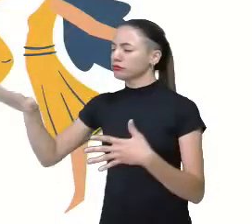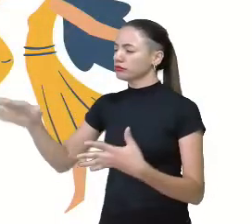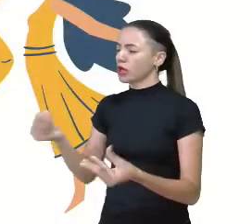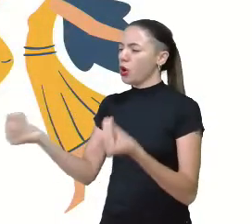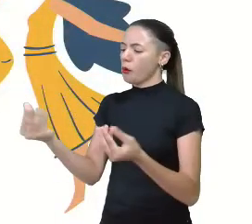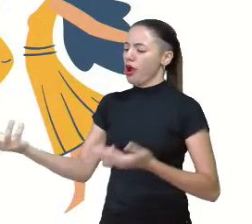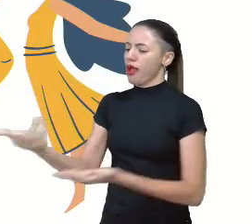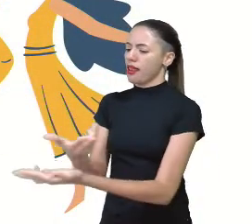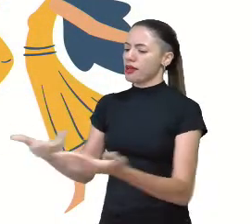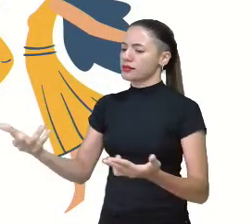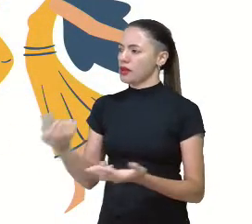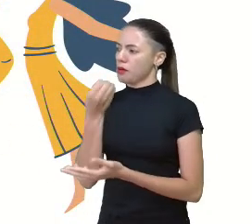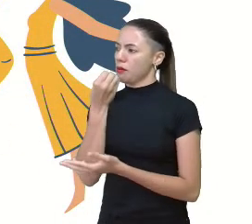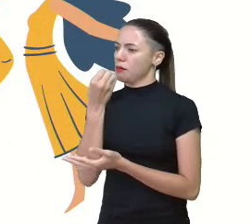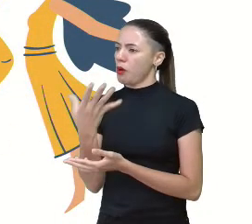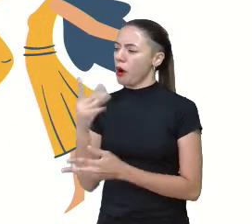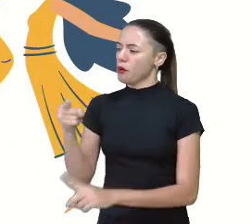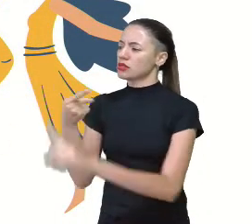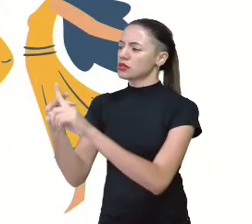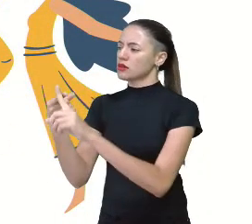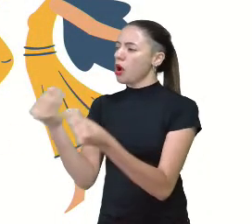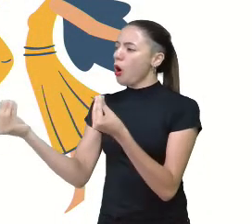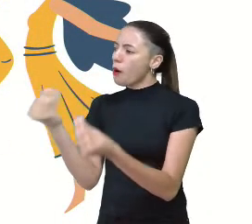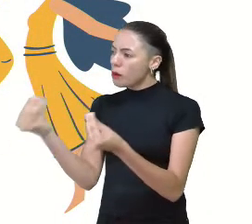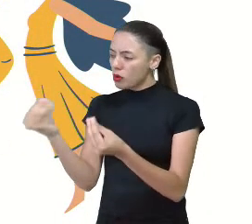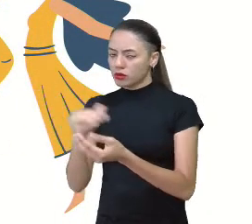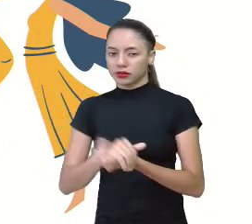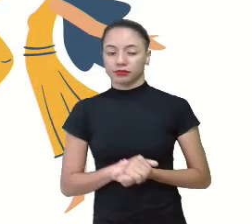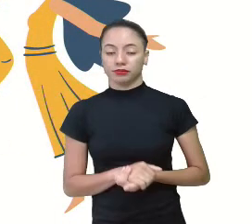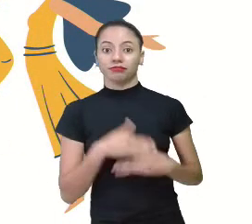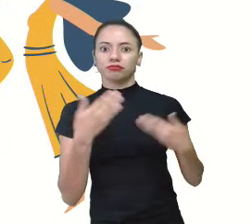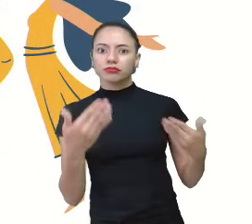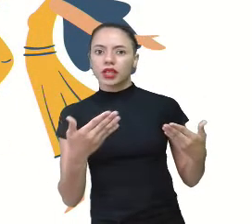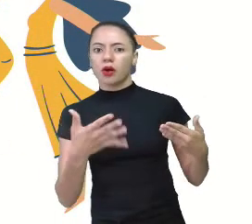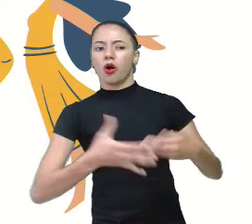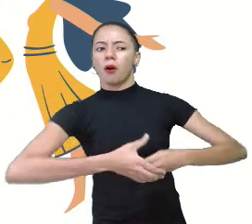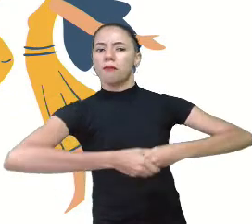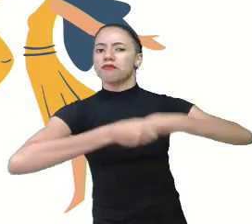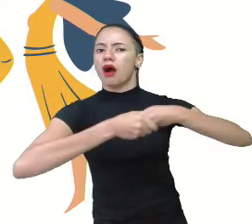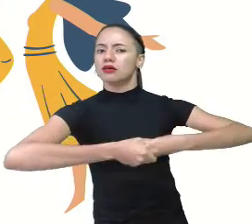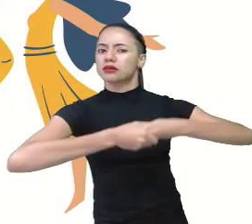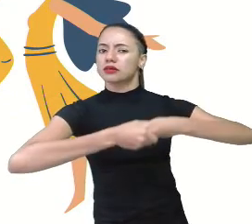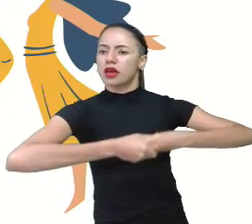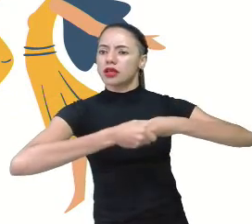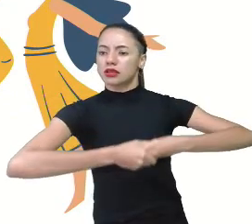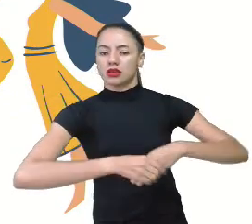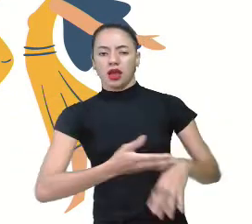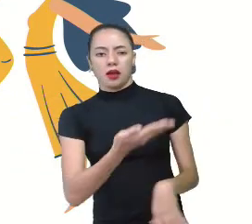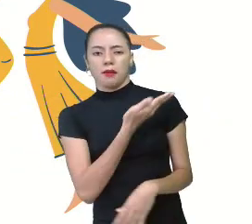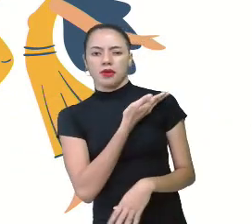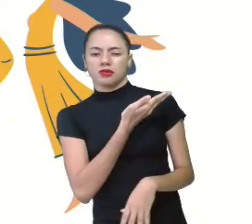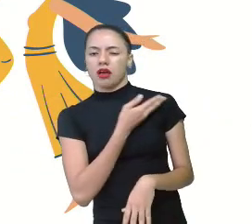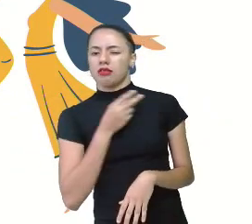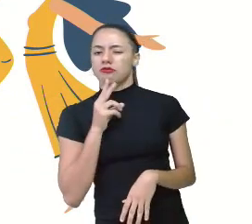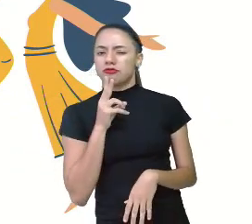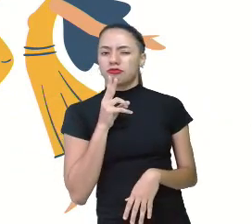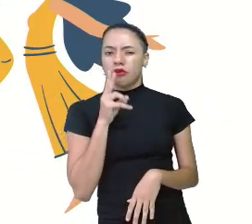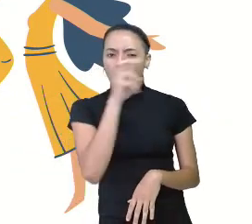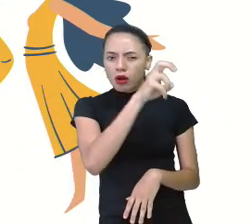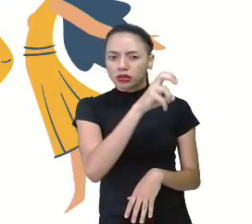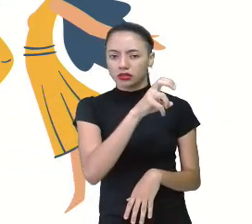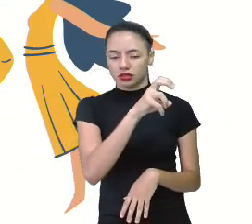relação saudável? Sinais, vamos ver os sinais. Os sinais são sinais de parceria, né? Aquela amizade forte que tem